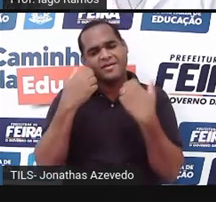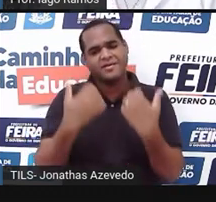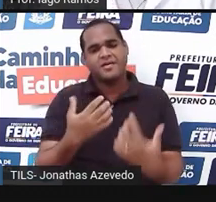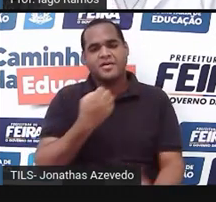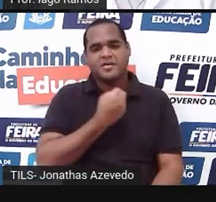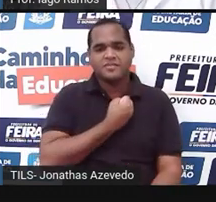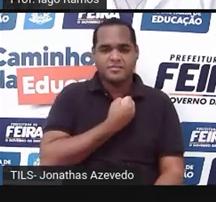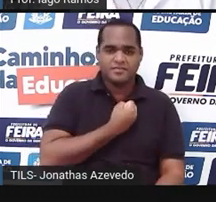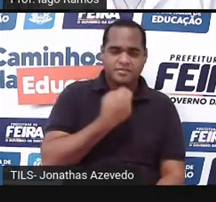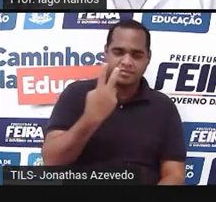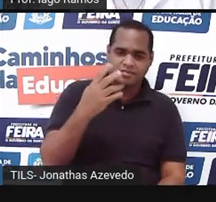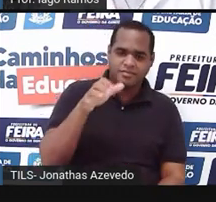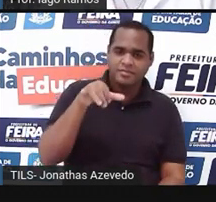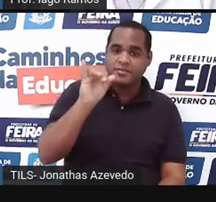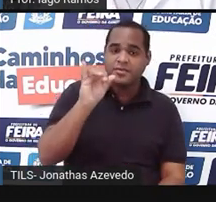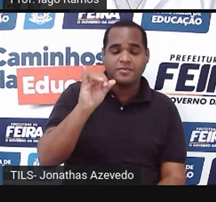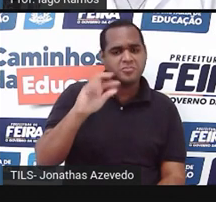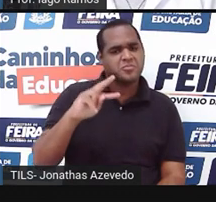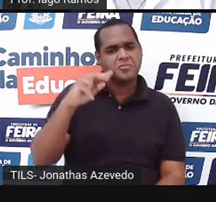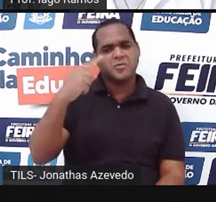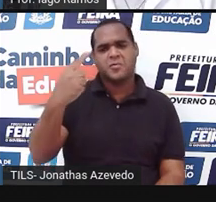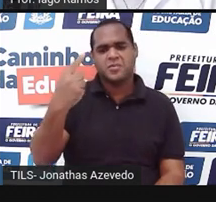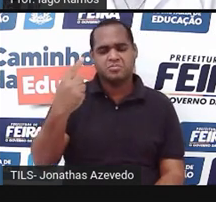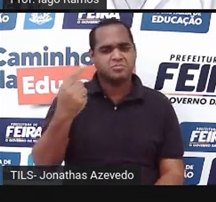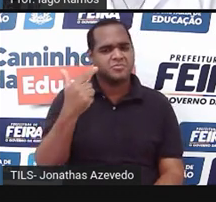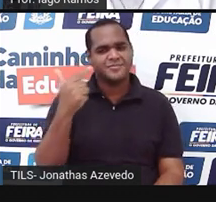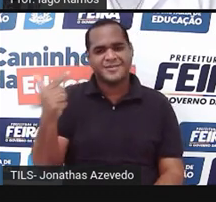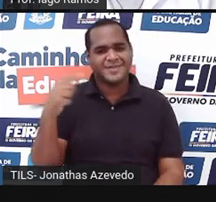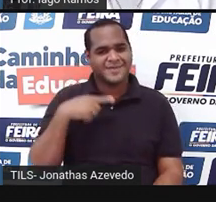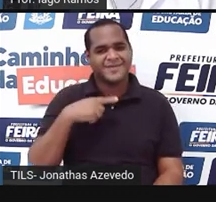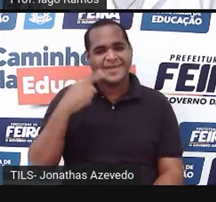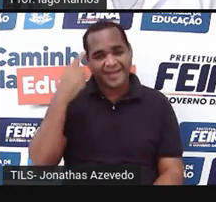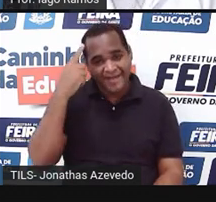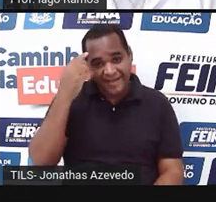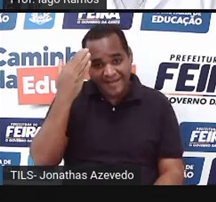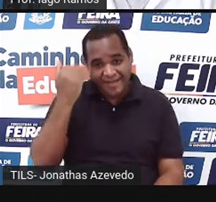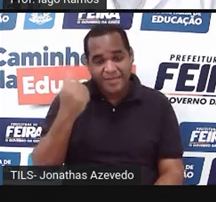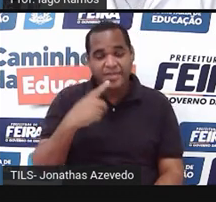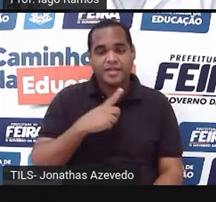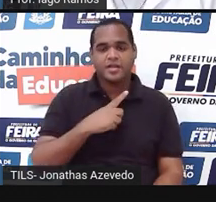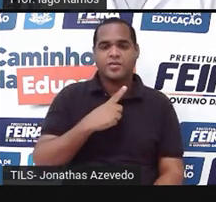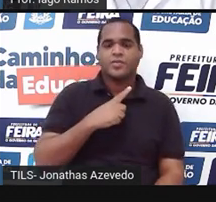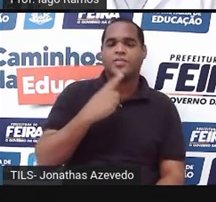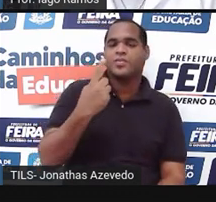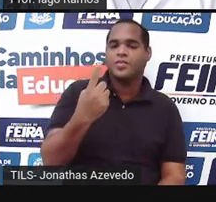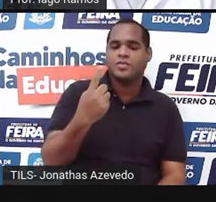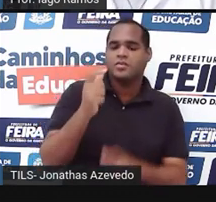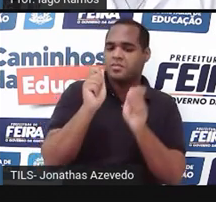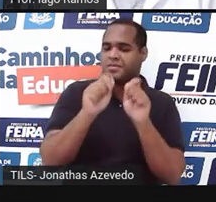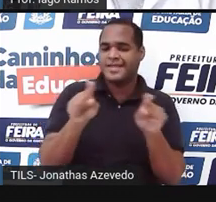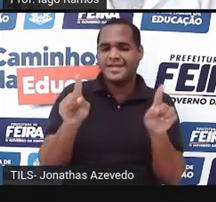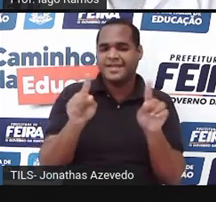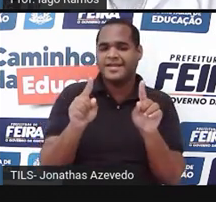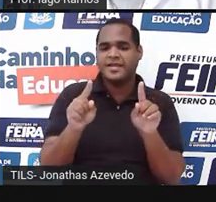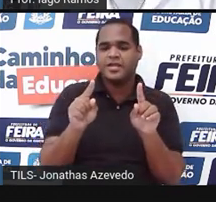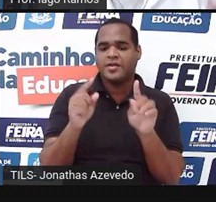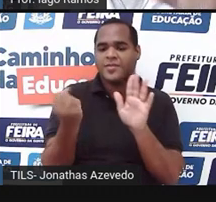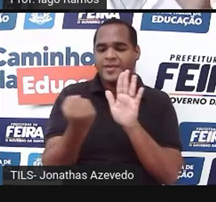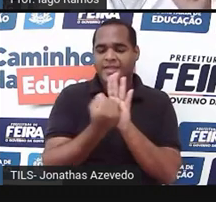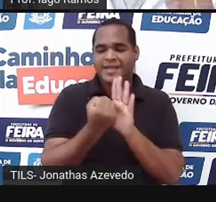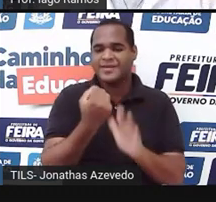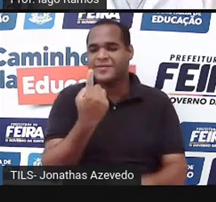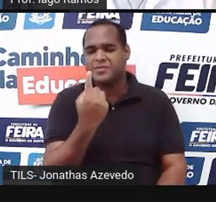ali no dois Y não tá elevado algo mas é porque quando tá é levado a um a gente não precisa botar esse um e